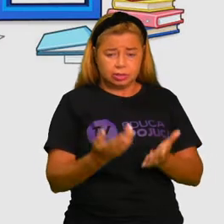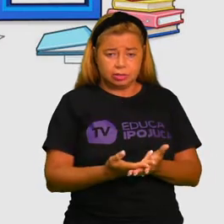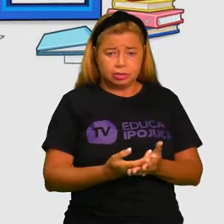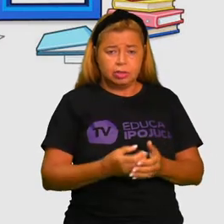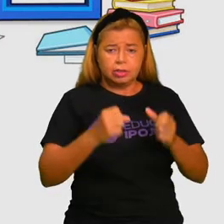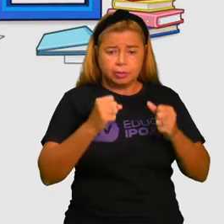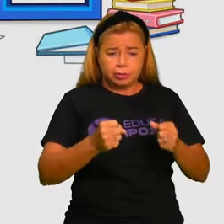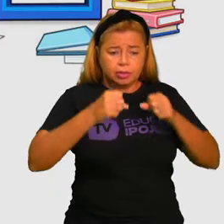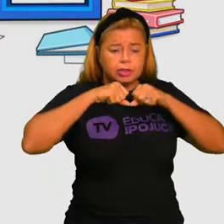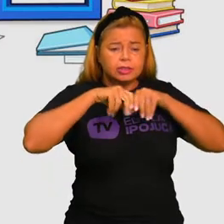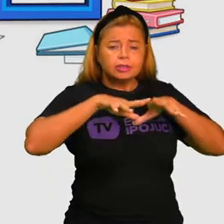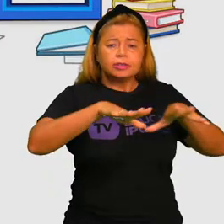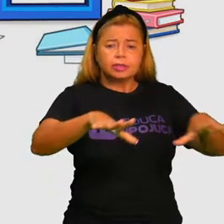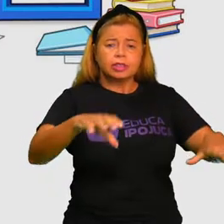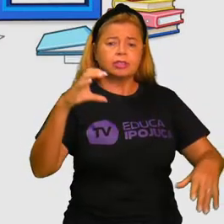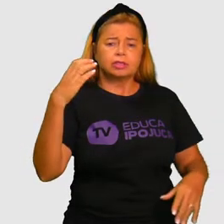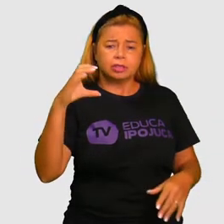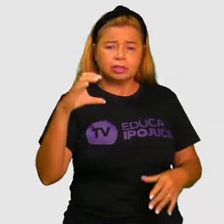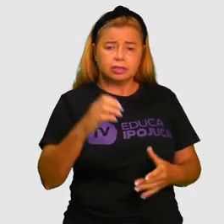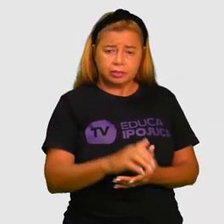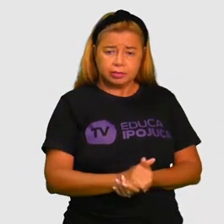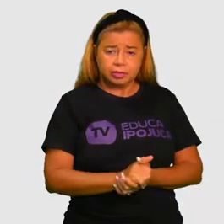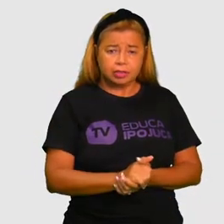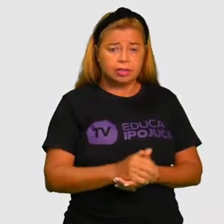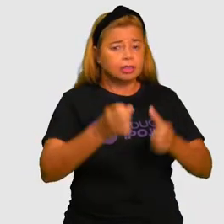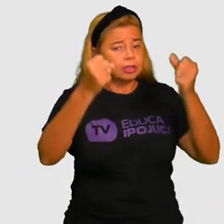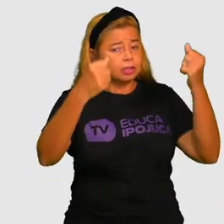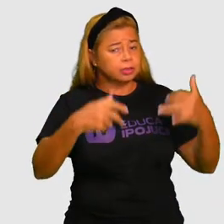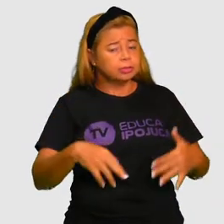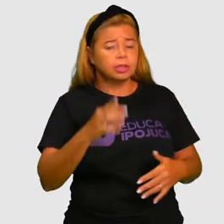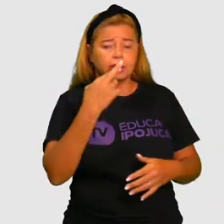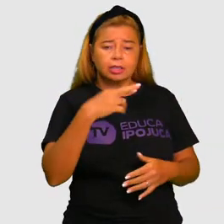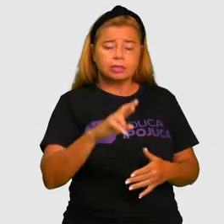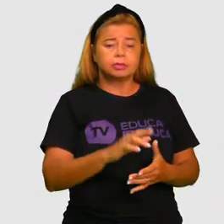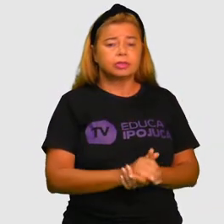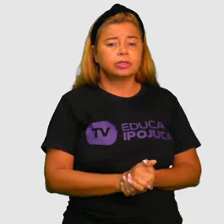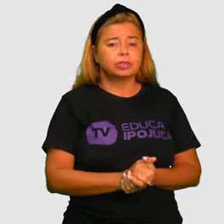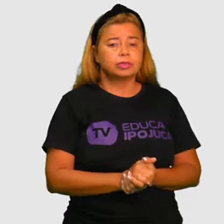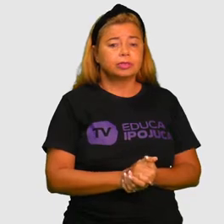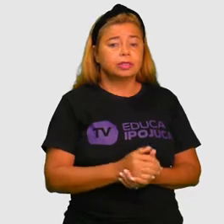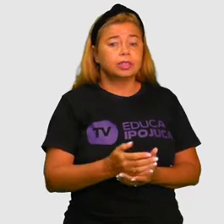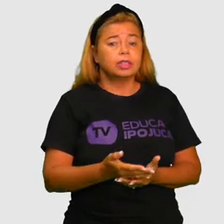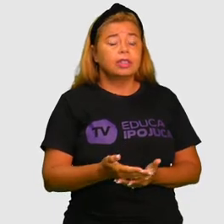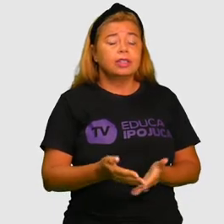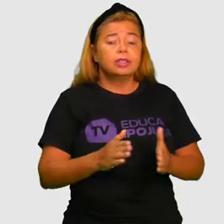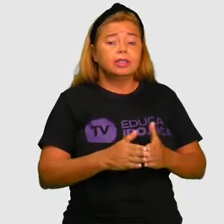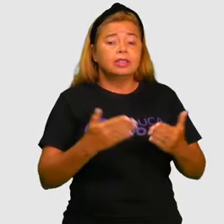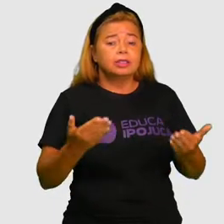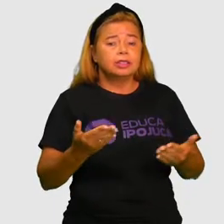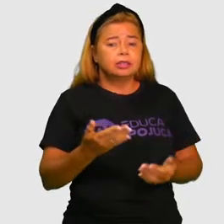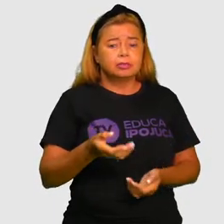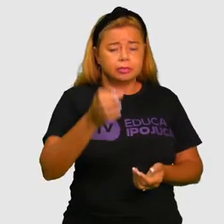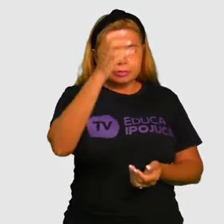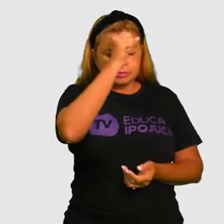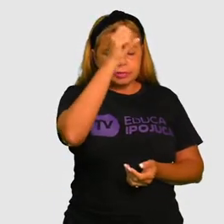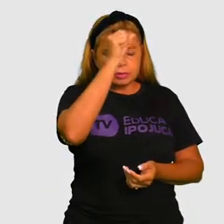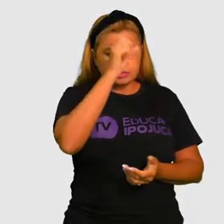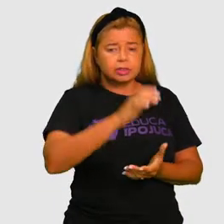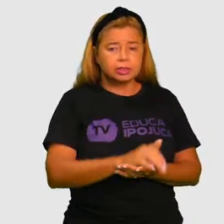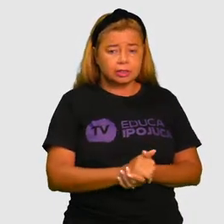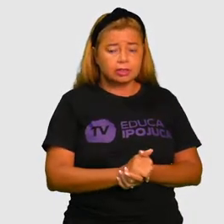Científica explique sua resposta bom então vamos a tua mãe não é o teste de redação científica